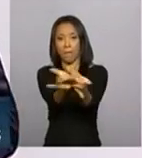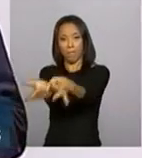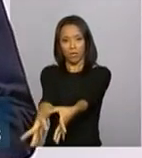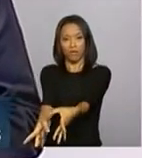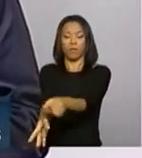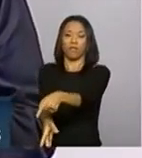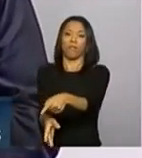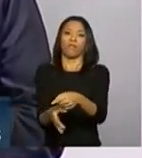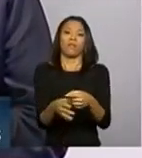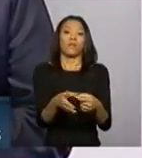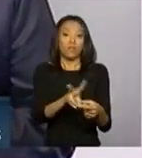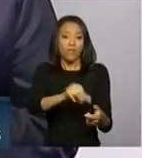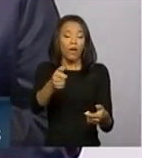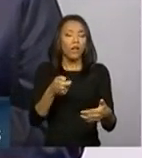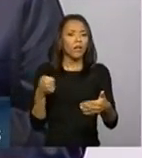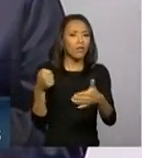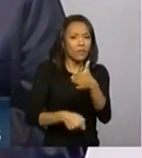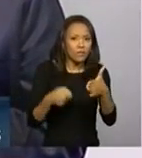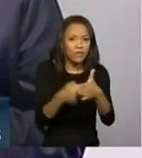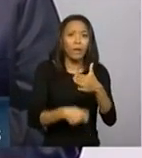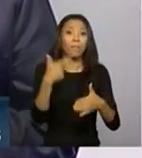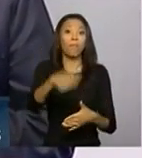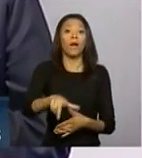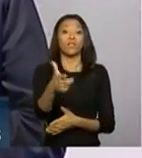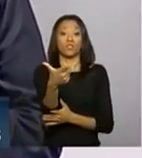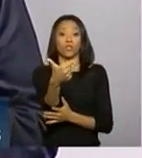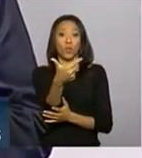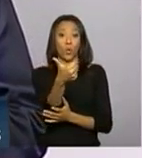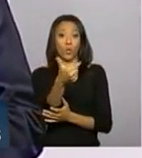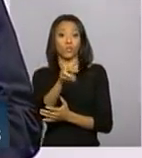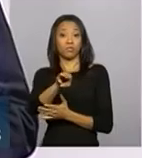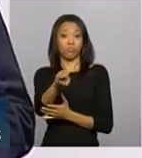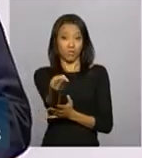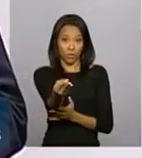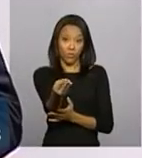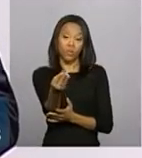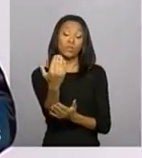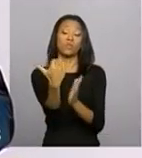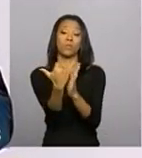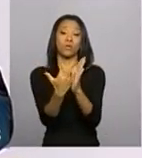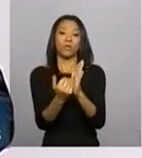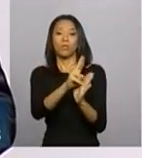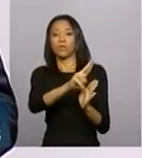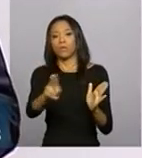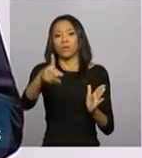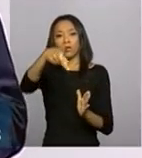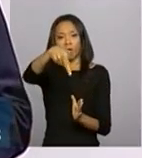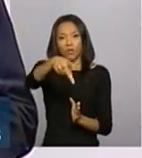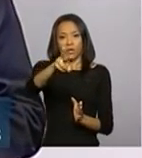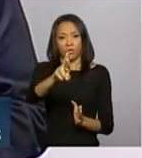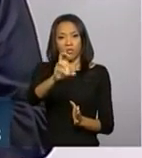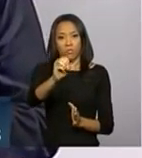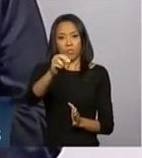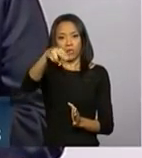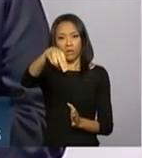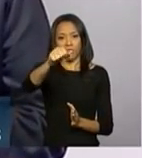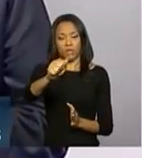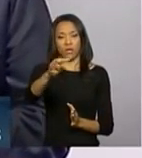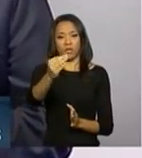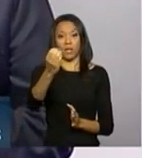presidente, lutar por mais 12 milhões de vagas do Pronatec para que nossos jovens e trabalhadores